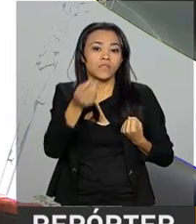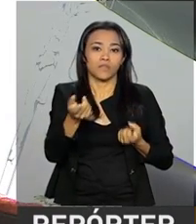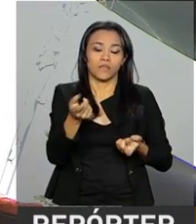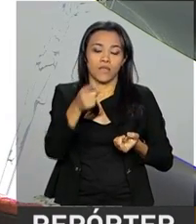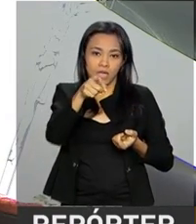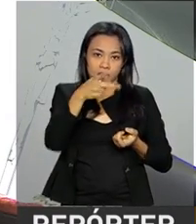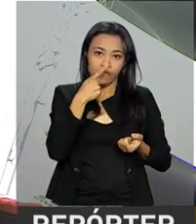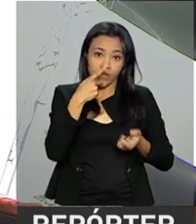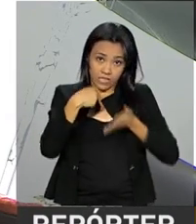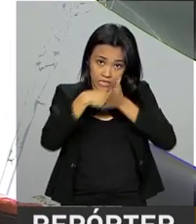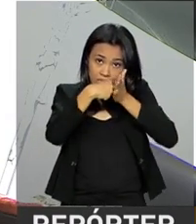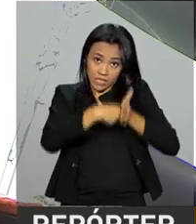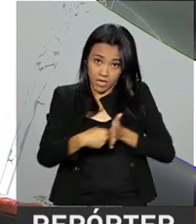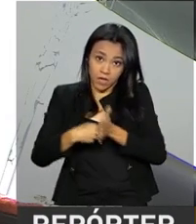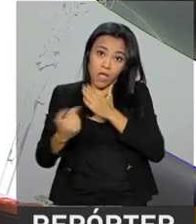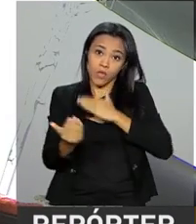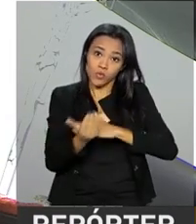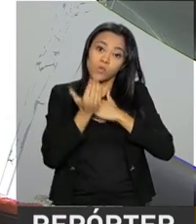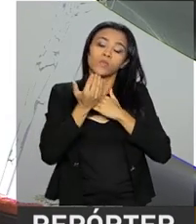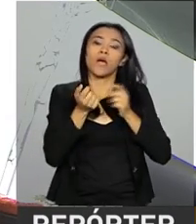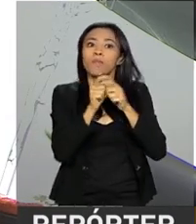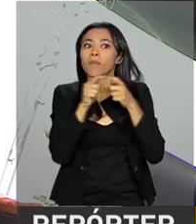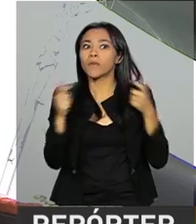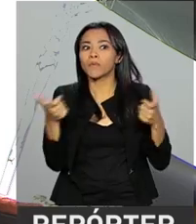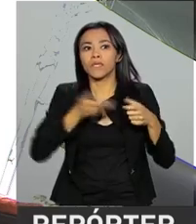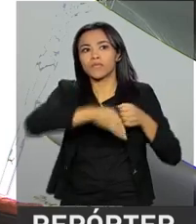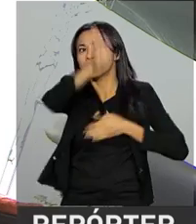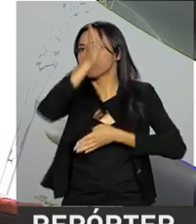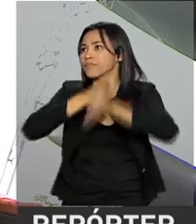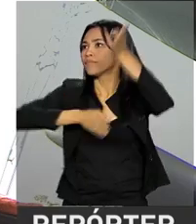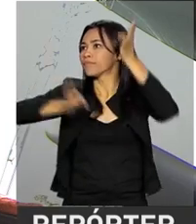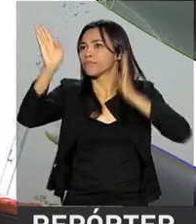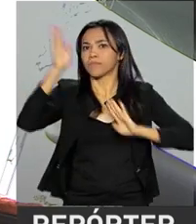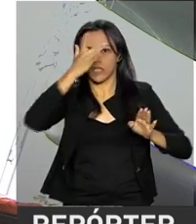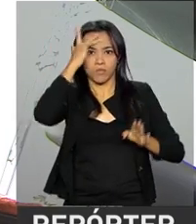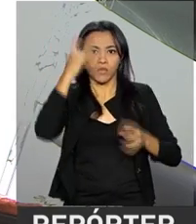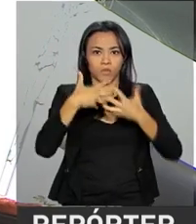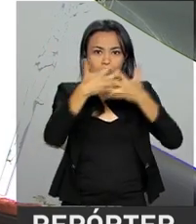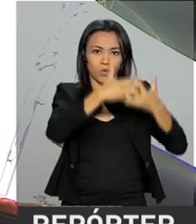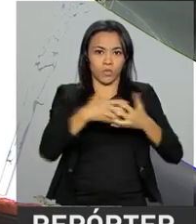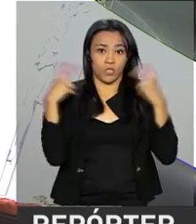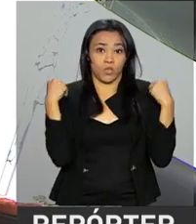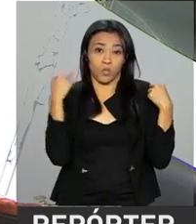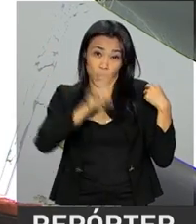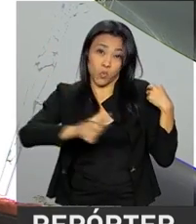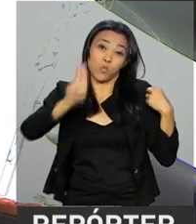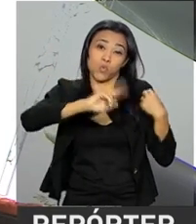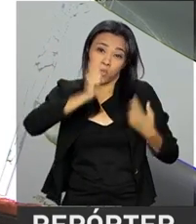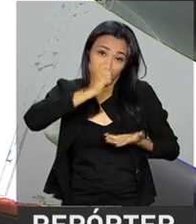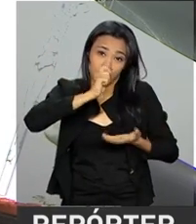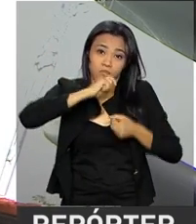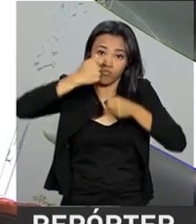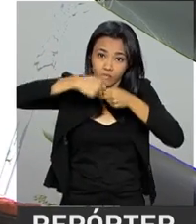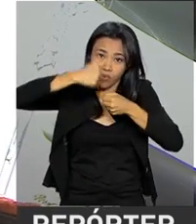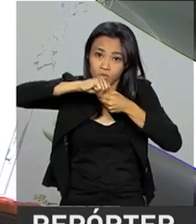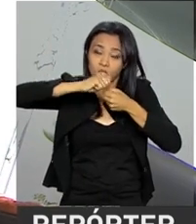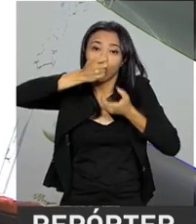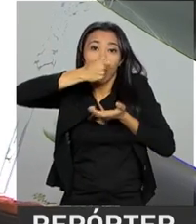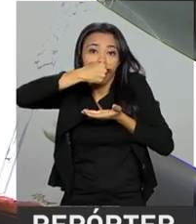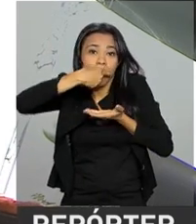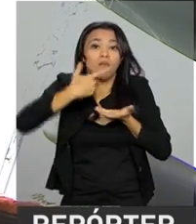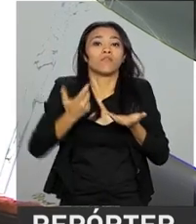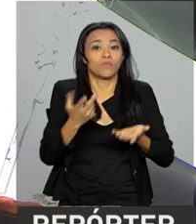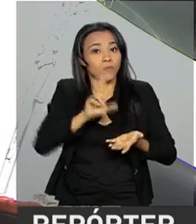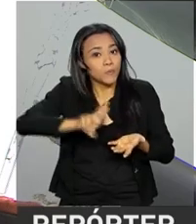muito porque a maioria das estradas do bairro do motorista todo mundo usou drogas neste momento a galera que faz